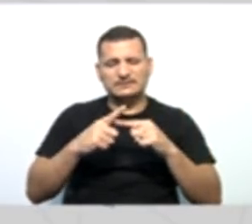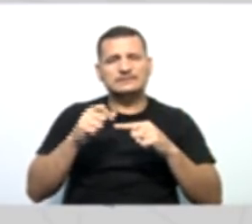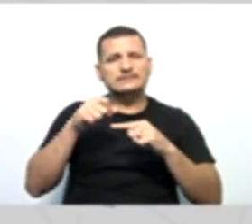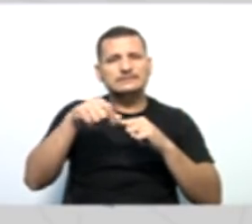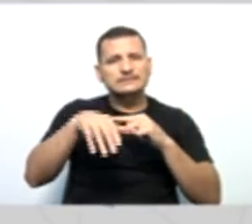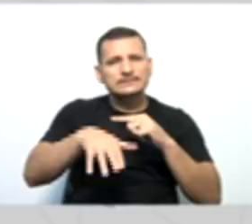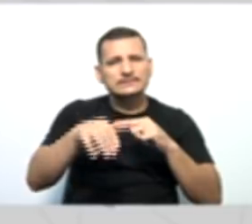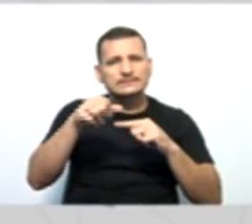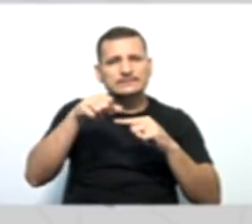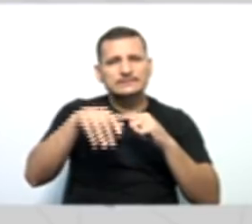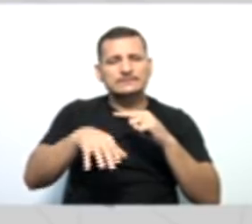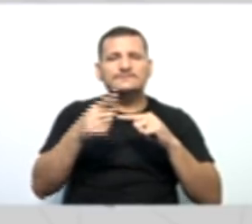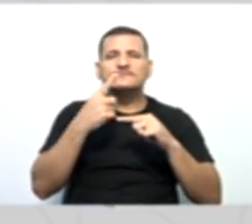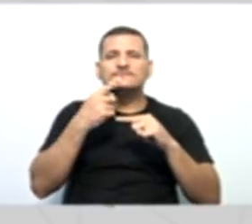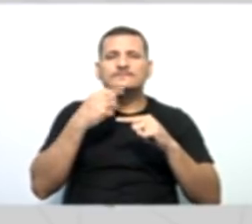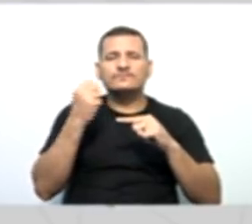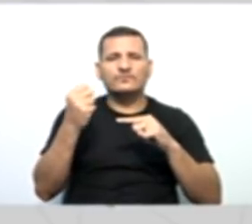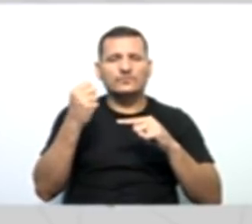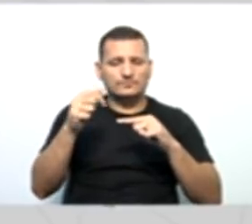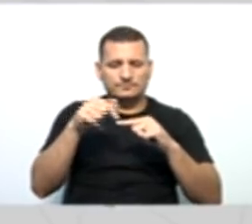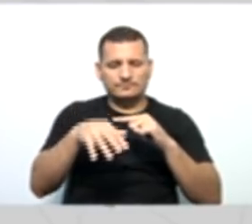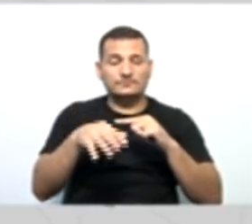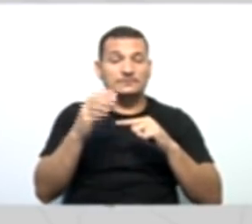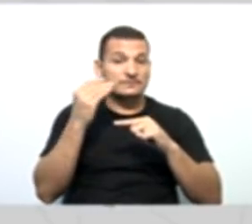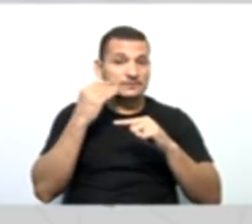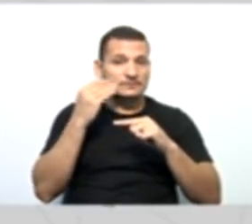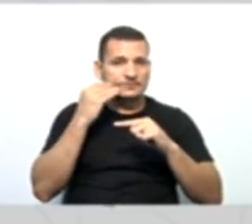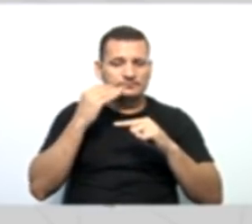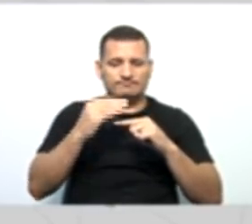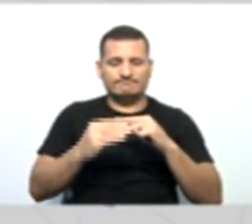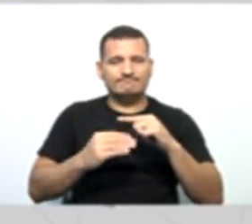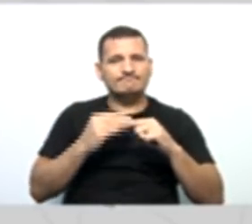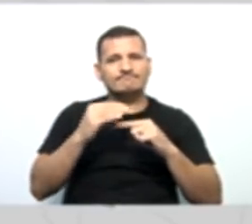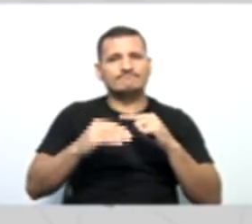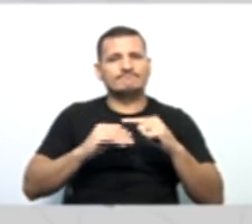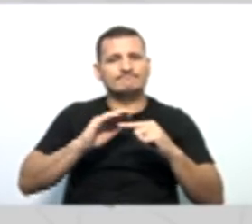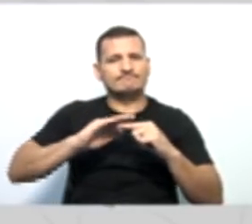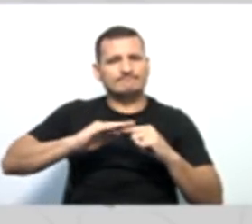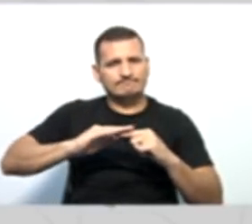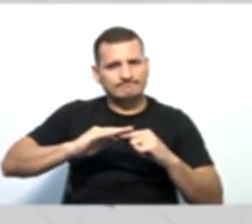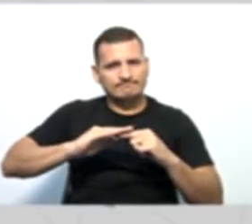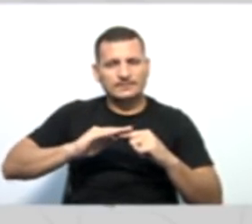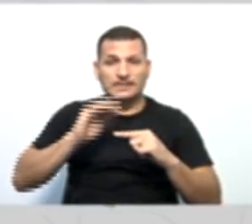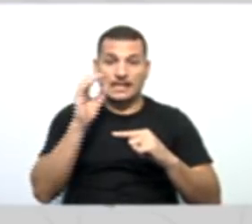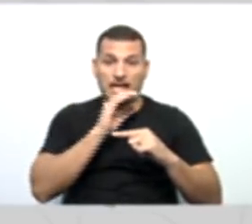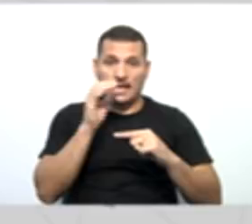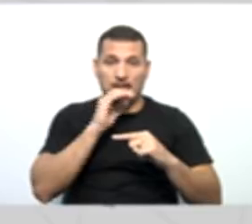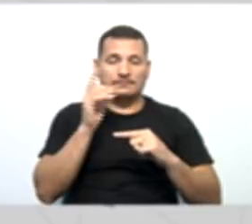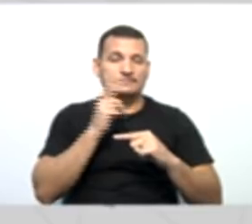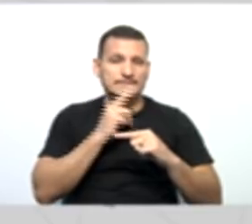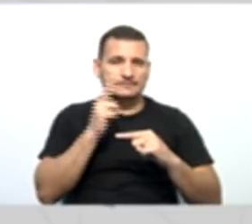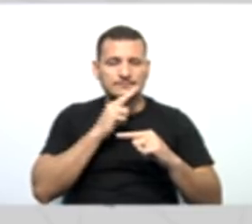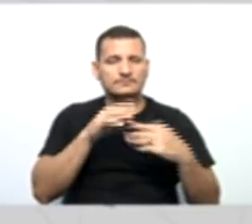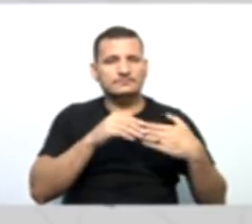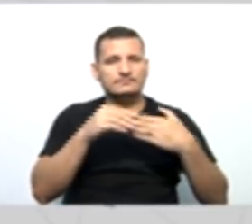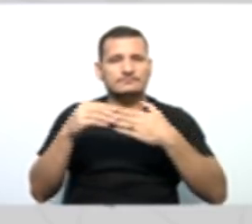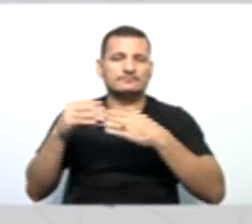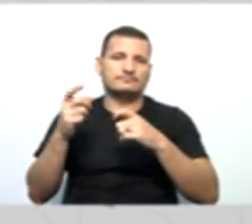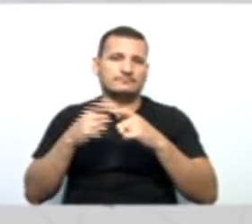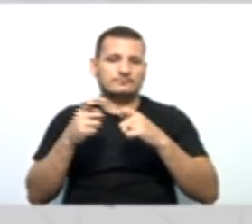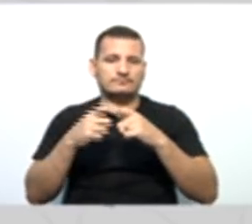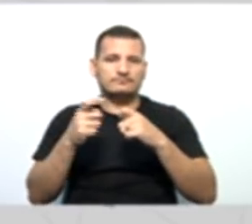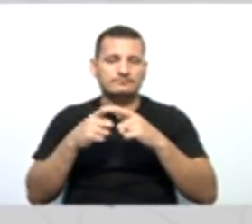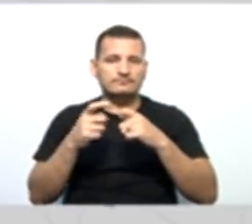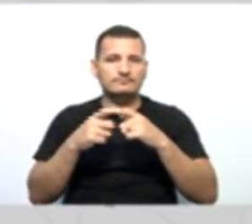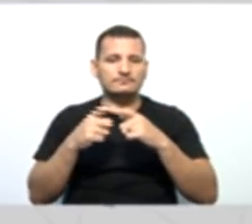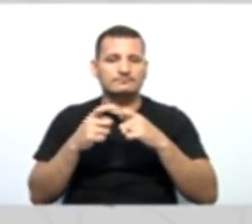estiver, tem que tentar pressionar de alguma forma e correr para o médico, porque é o máximo que você pode fazer. Tá bom? É juntar a